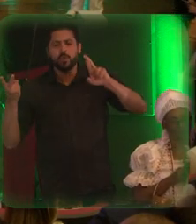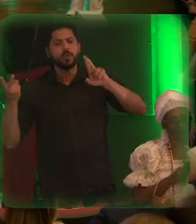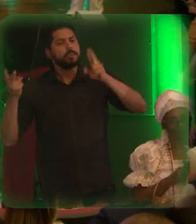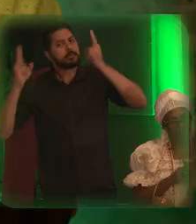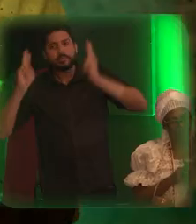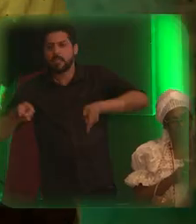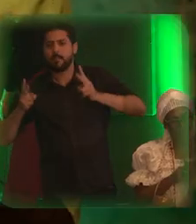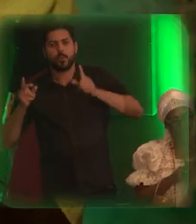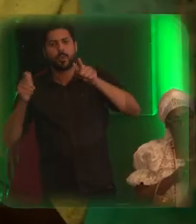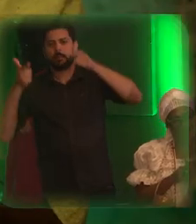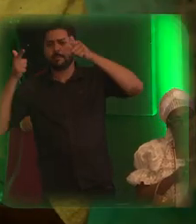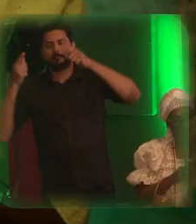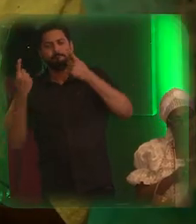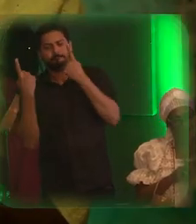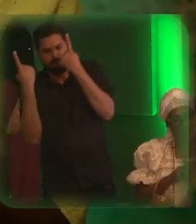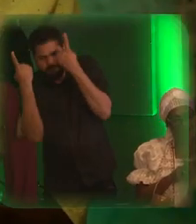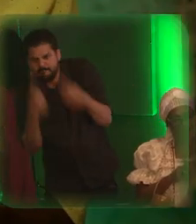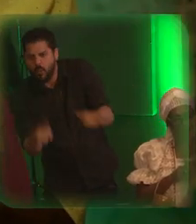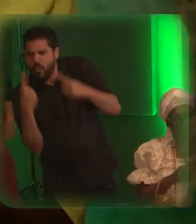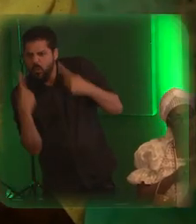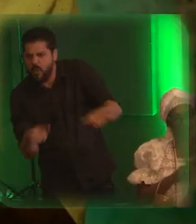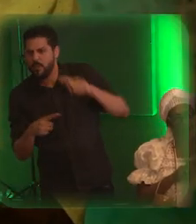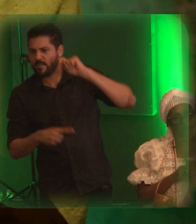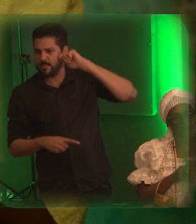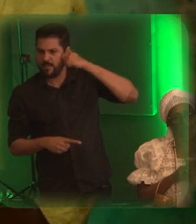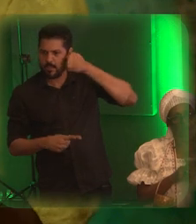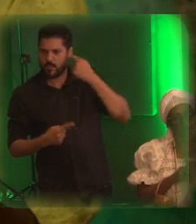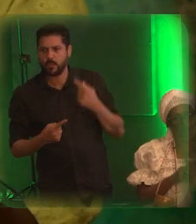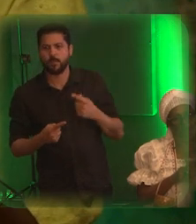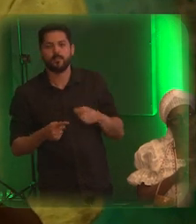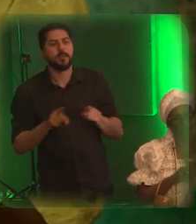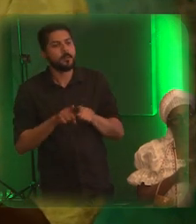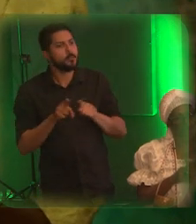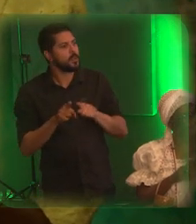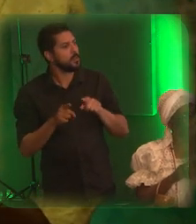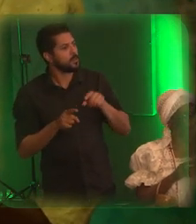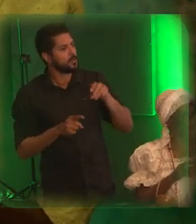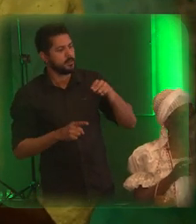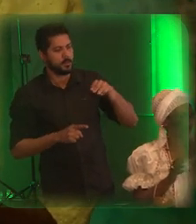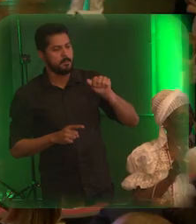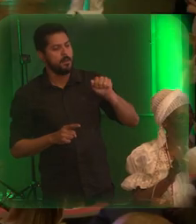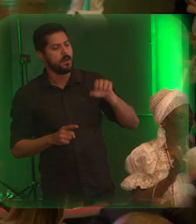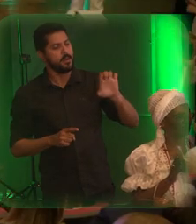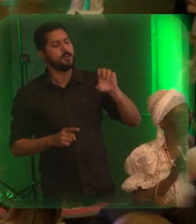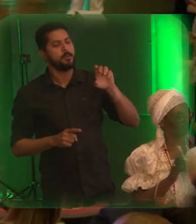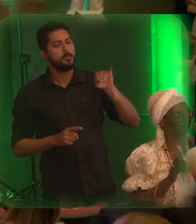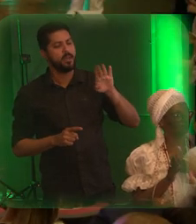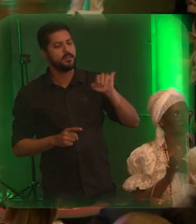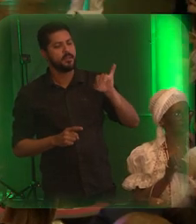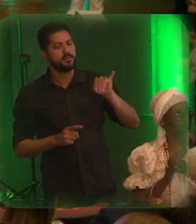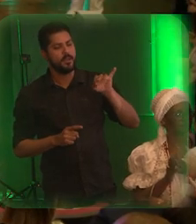prejudicou. Eu quero dizer a vocês primeiramente, Mãe Bernadette,